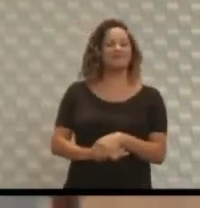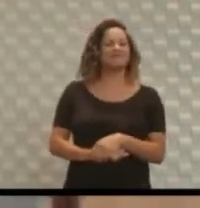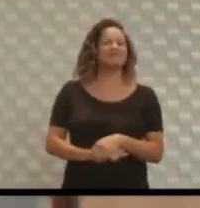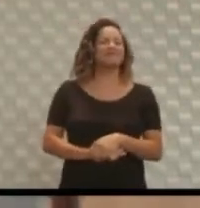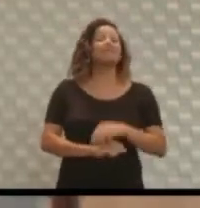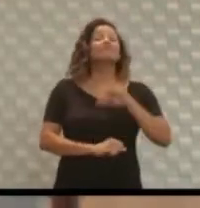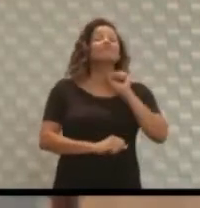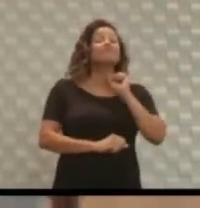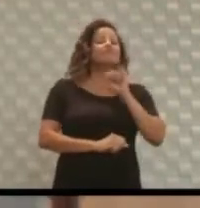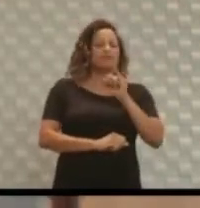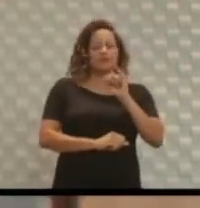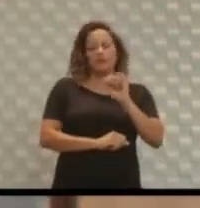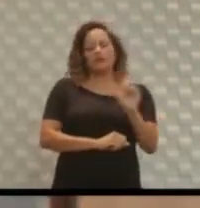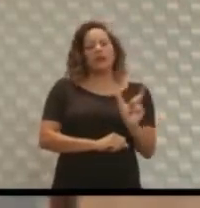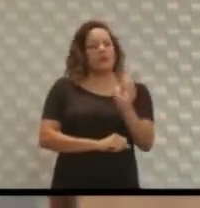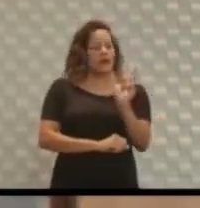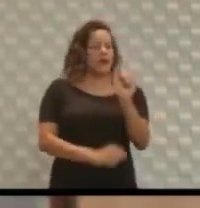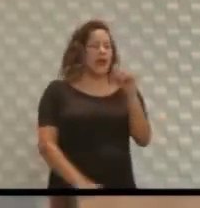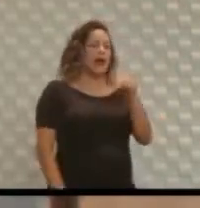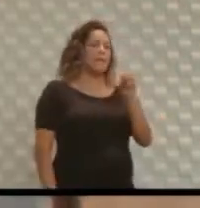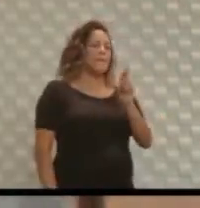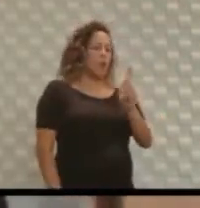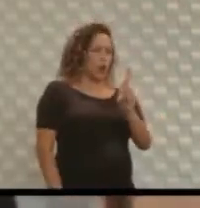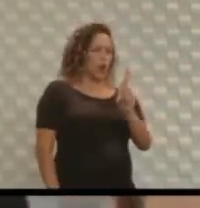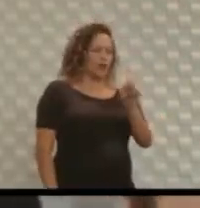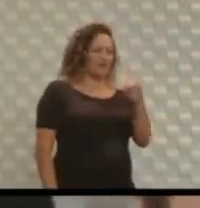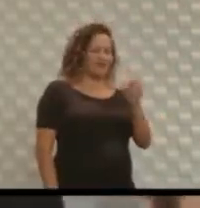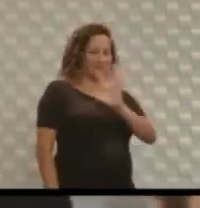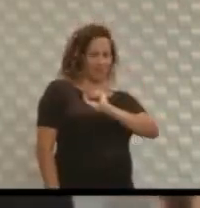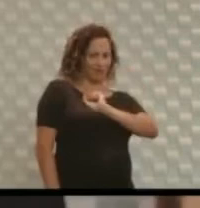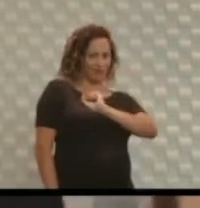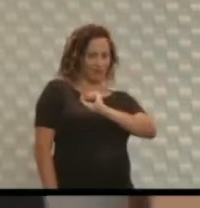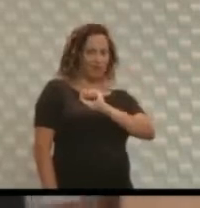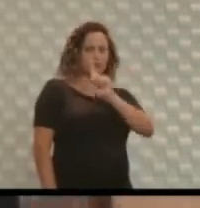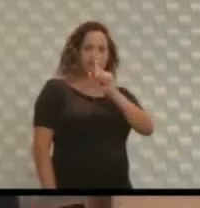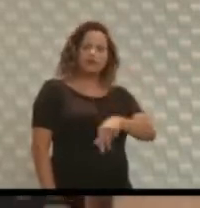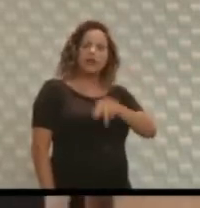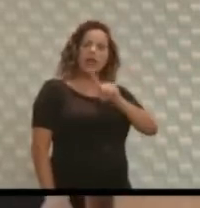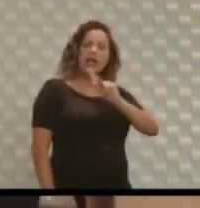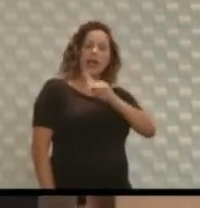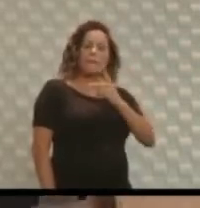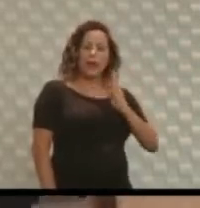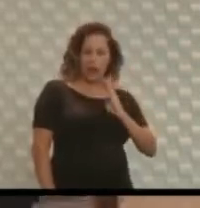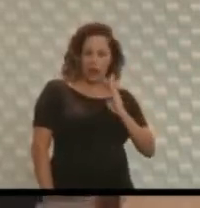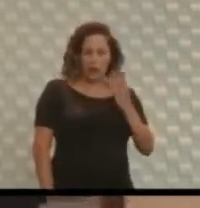a palavra amor em hebraico, você sabe que hebraico é a língua de Deus, né?